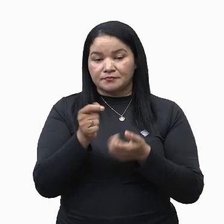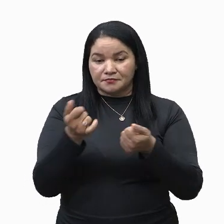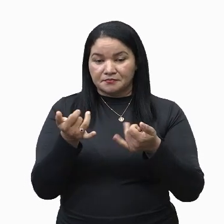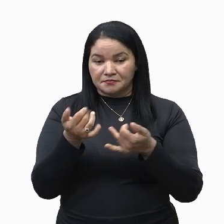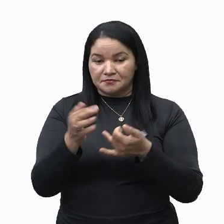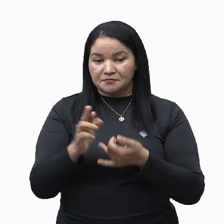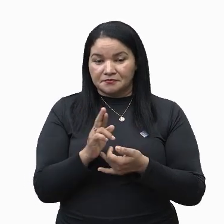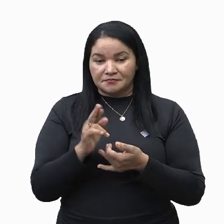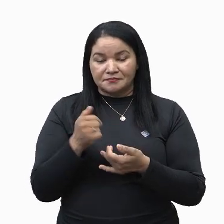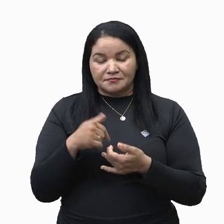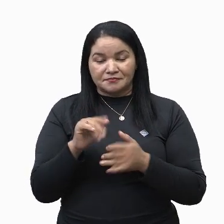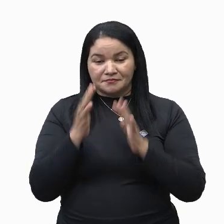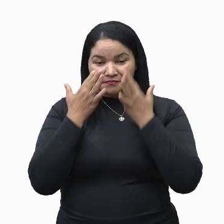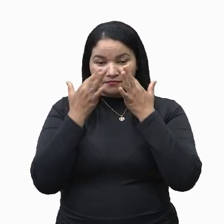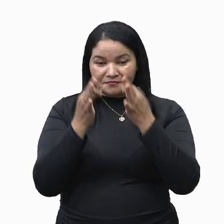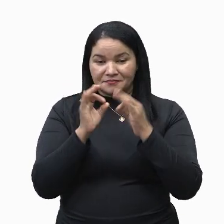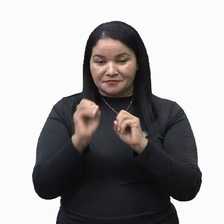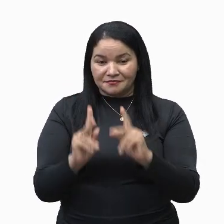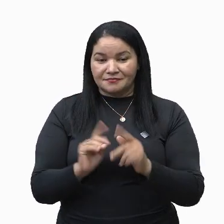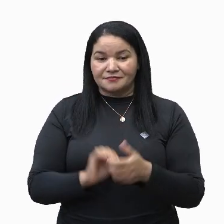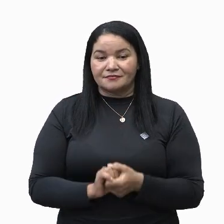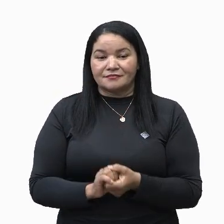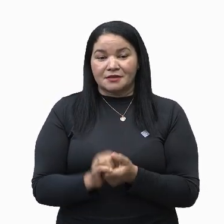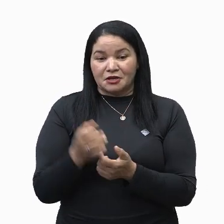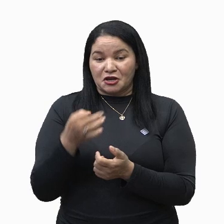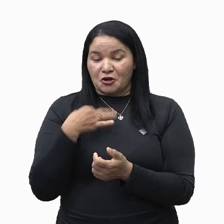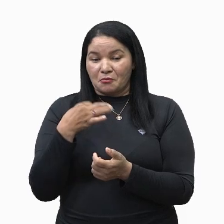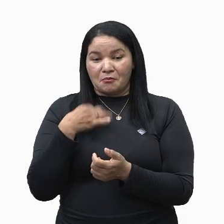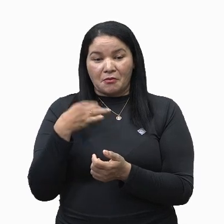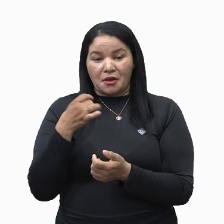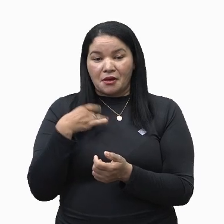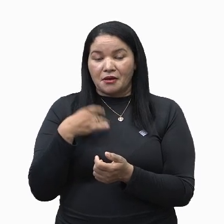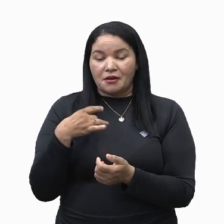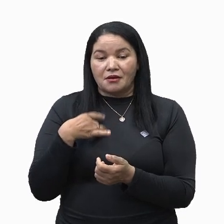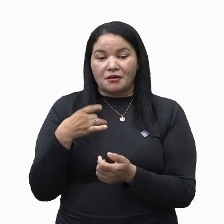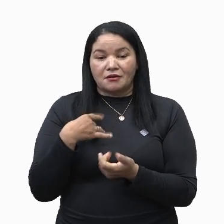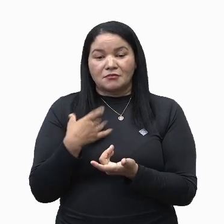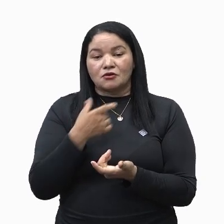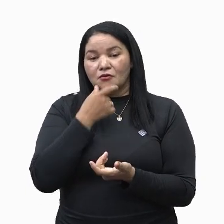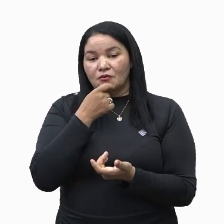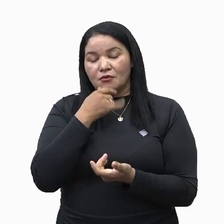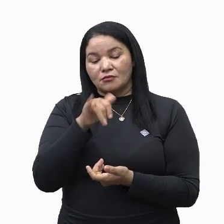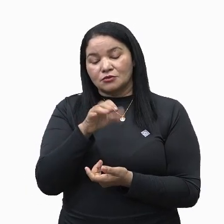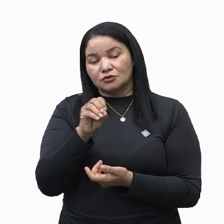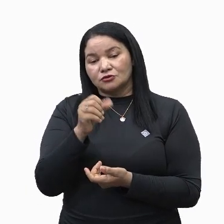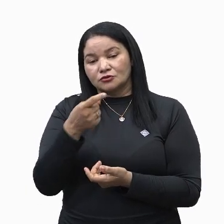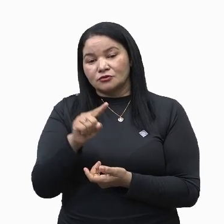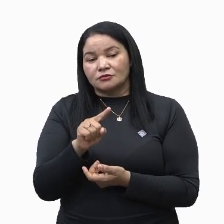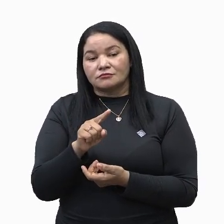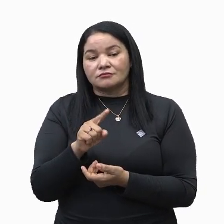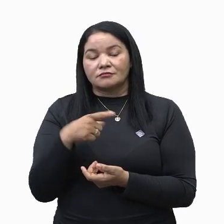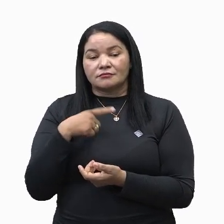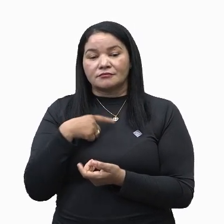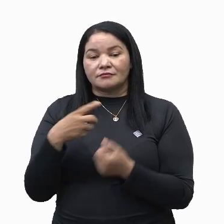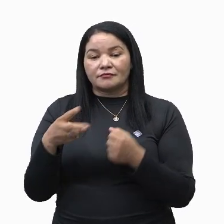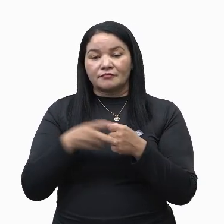vamos lá. Primeiro aqui, não tinha medo tal João de Santo Cristo. Qual o verbo aí que nós